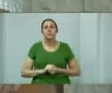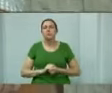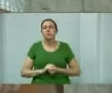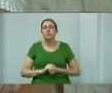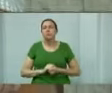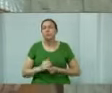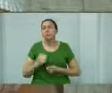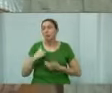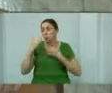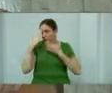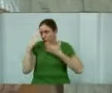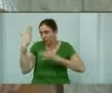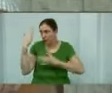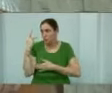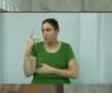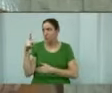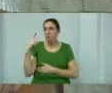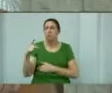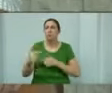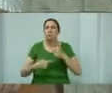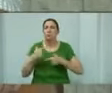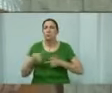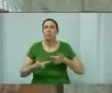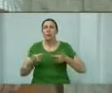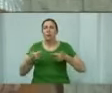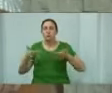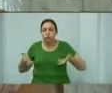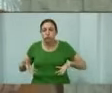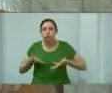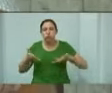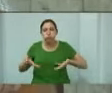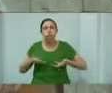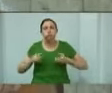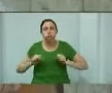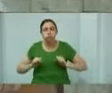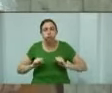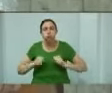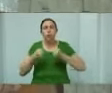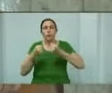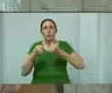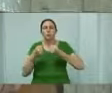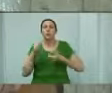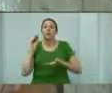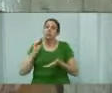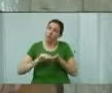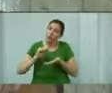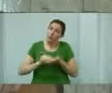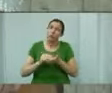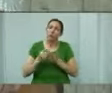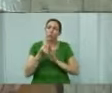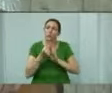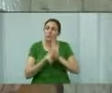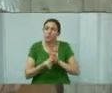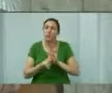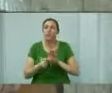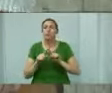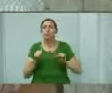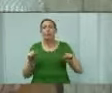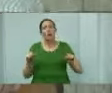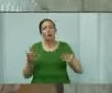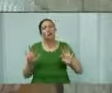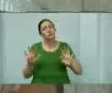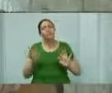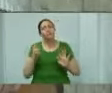verdade. Eu sou aqui grato pelo teu trabalho, pelo teu entusiasmo. Algumas coisas o orçamento não chegou, né, Carla? Como é esse caso, mas quem